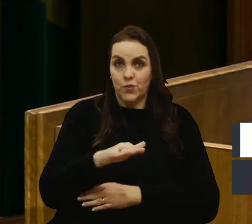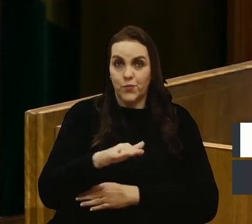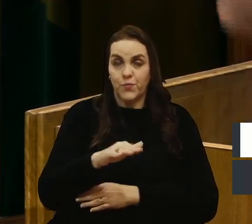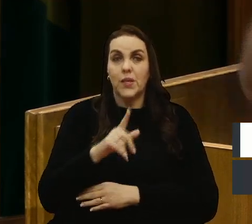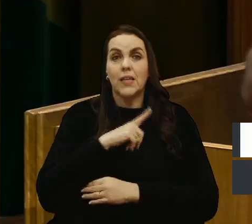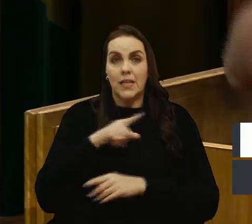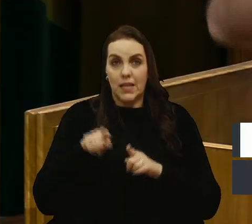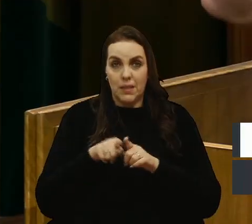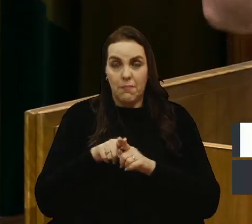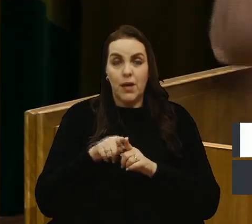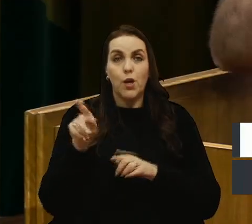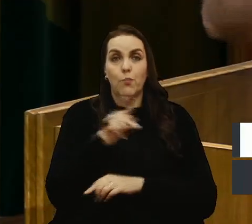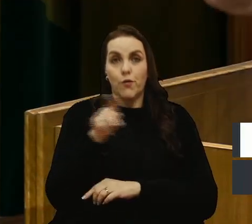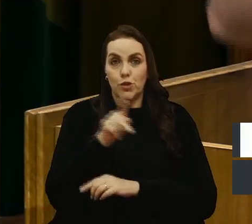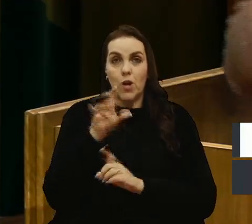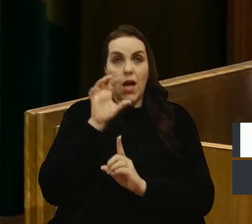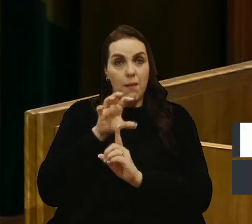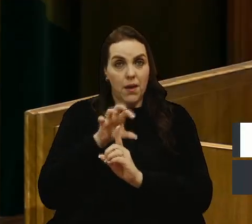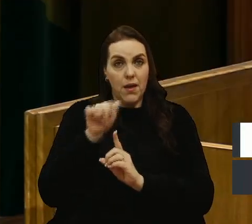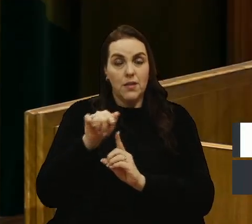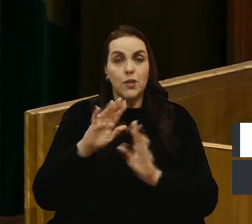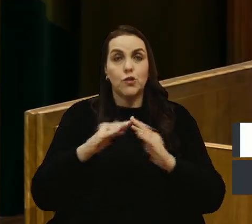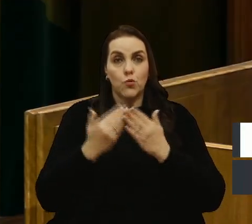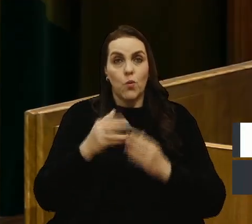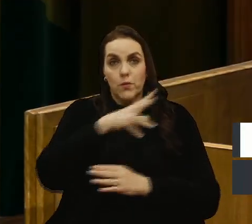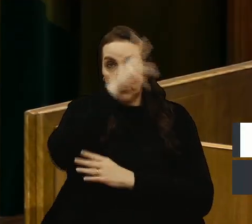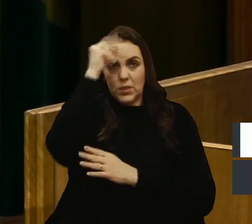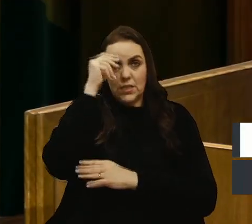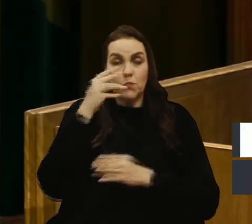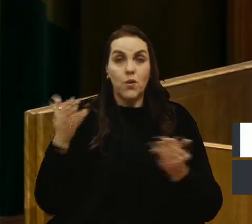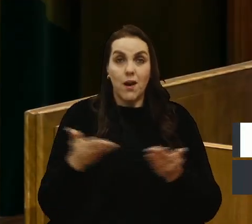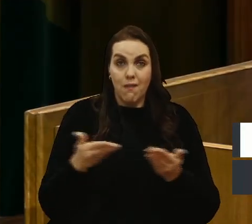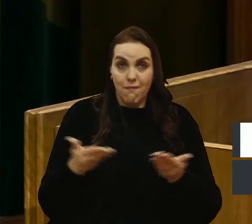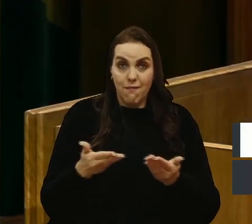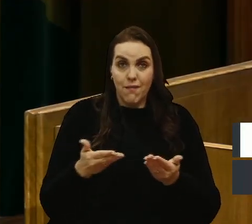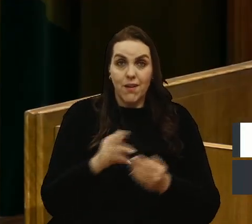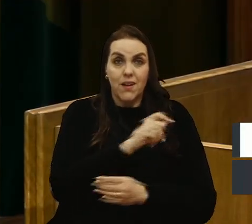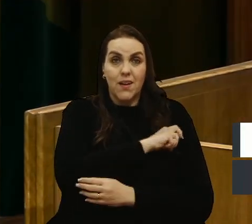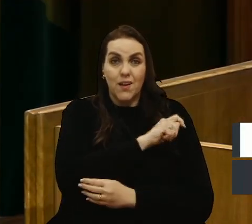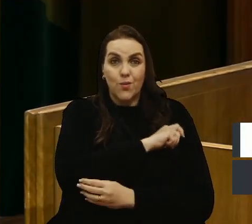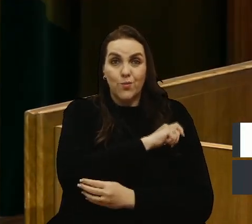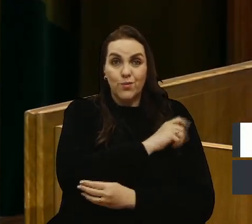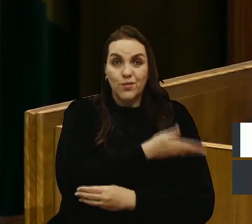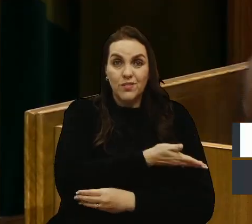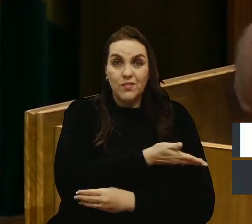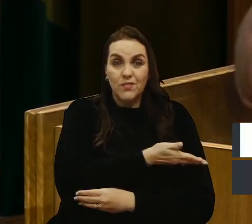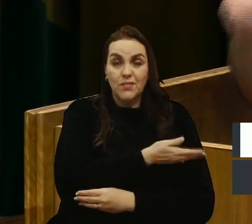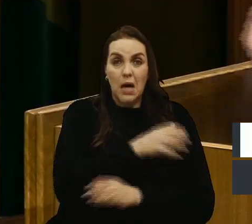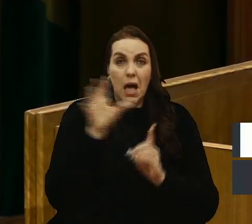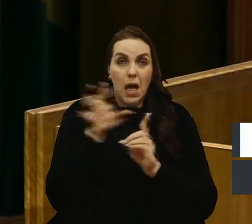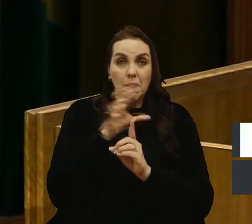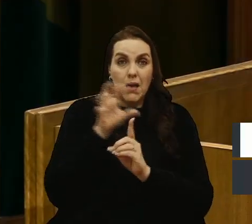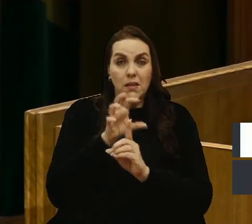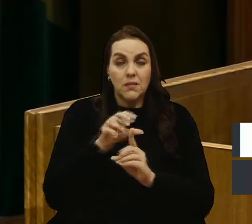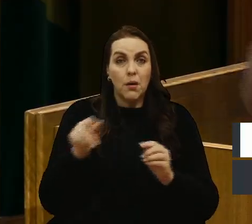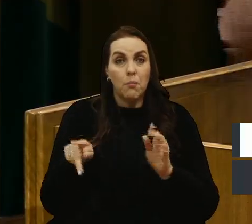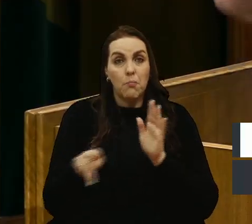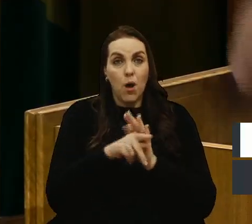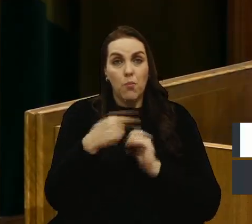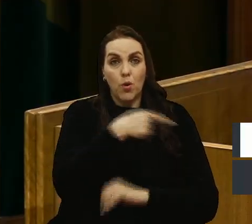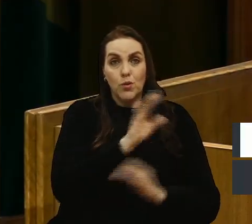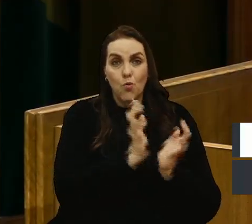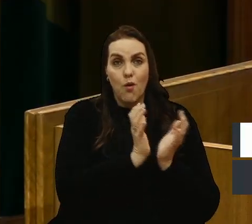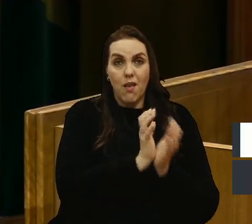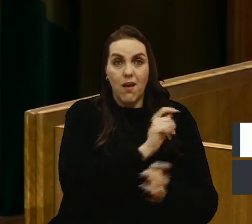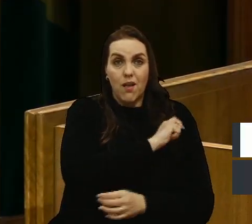nós temos casos de professoras que são ameaçadas nas escolas municipais e agora alunos sendo ameaçados pelos próprios alunos. Isso